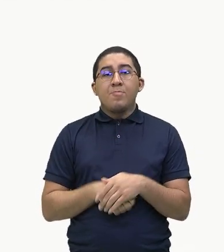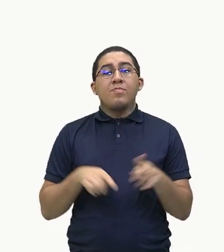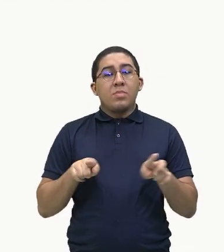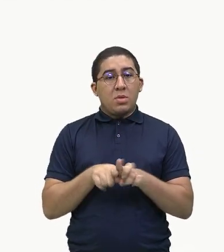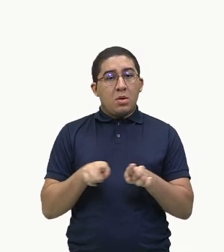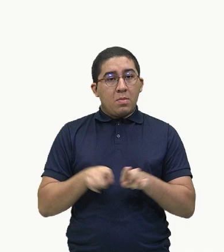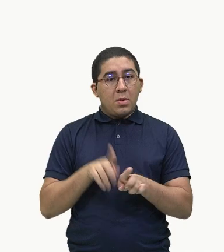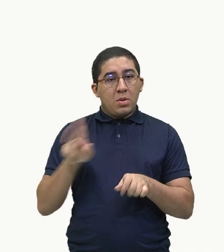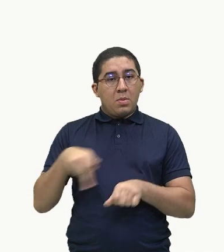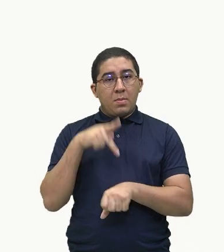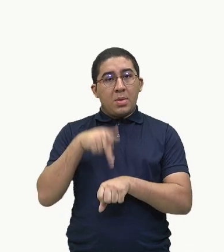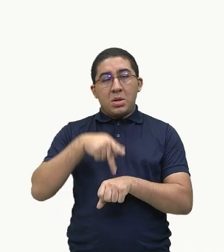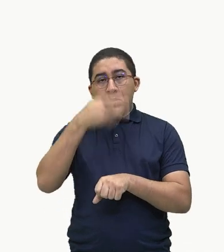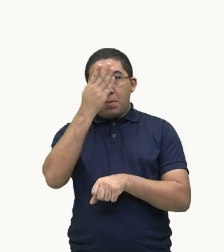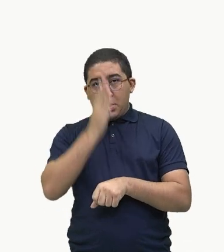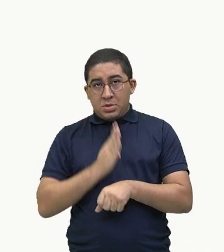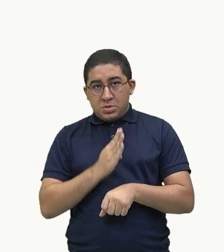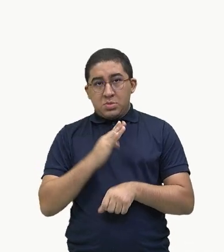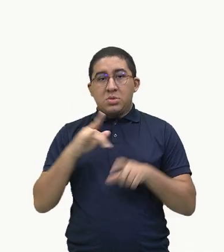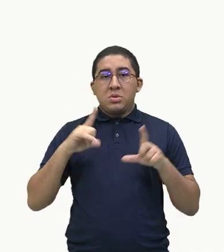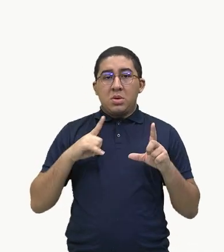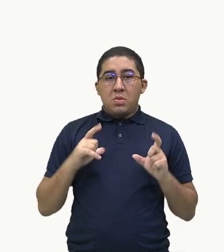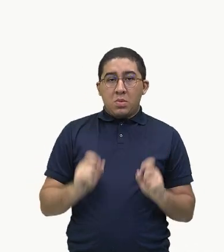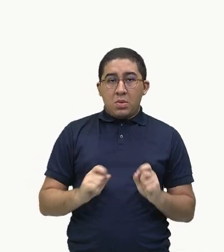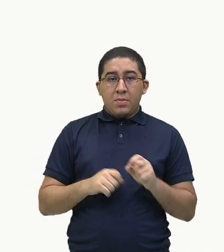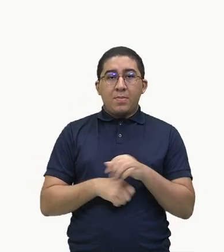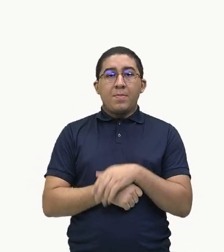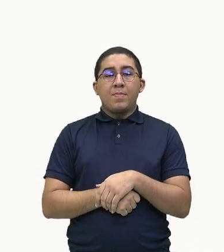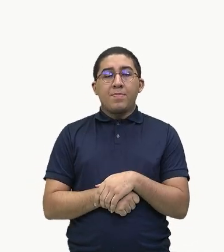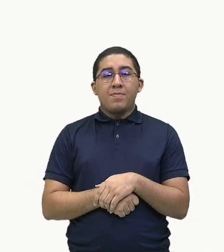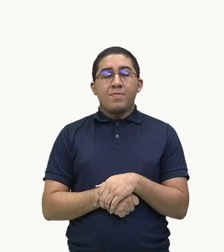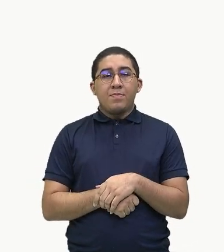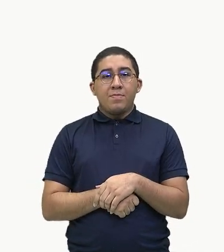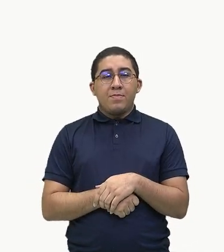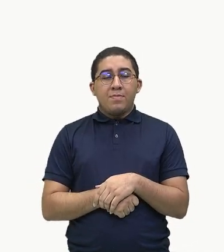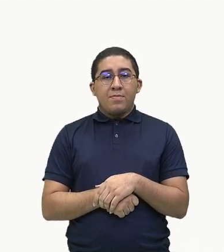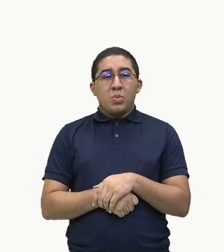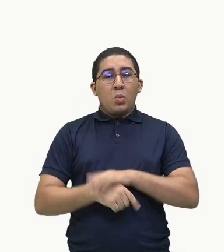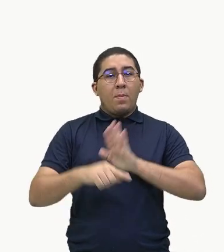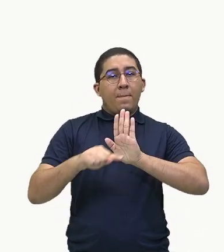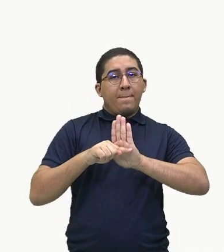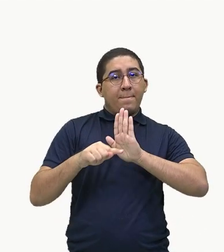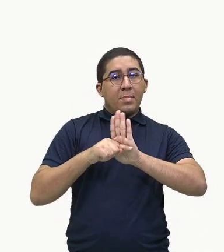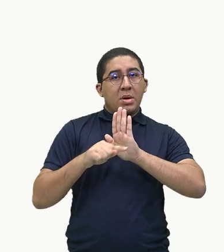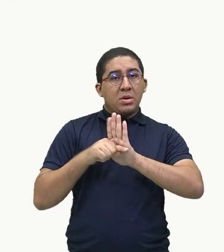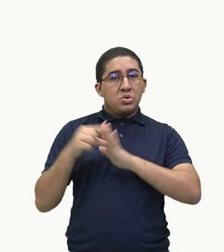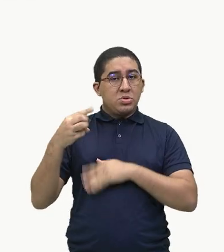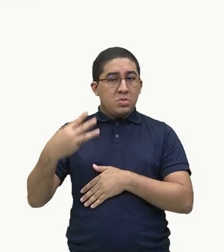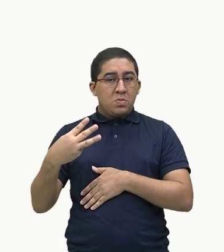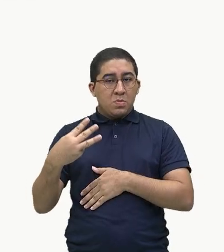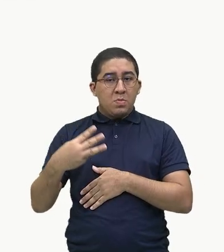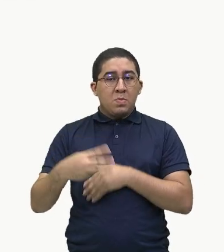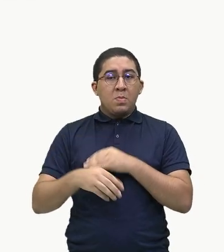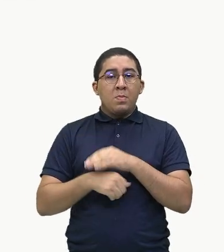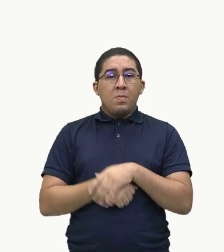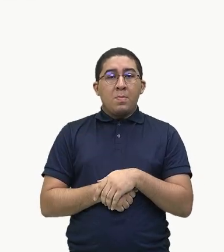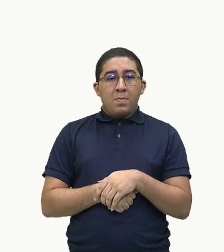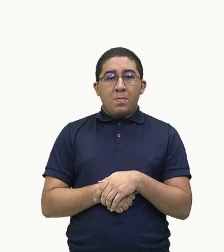brasileiro abrange aqui o fuso -3. Então